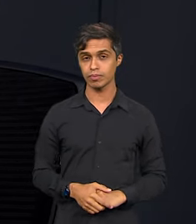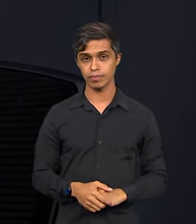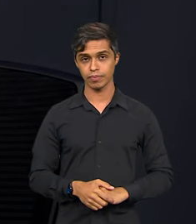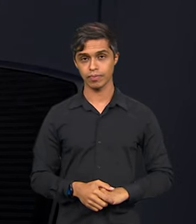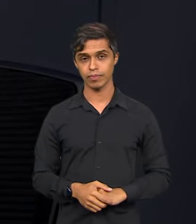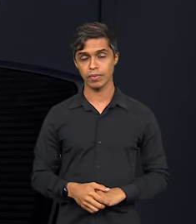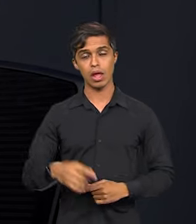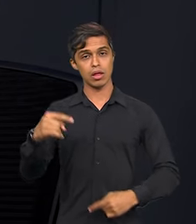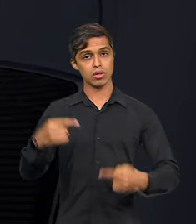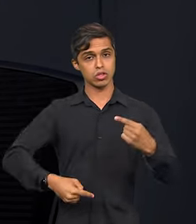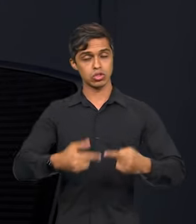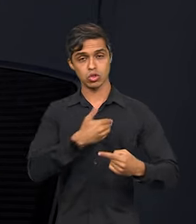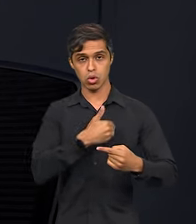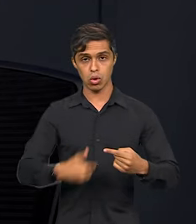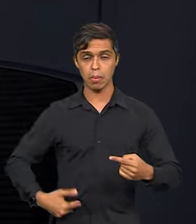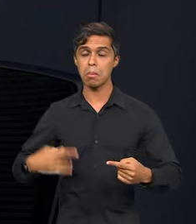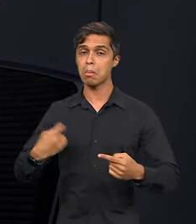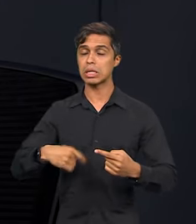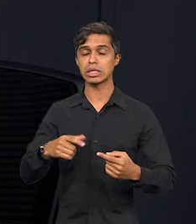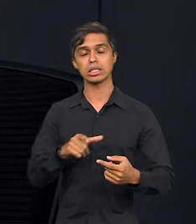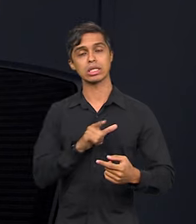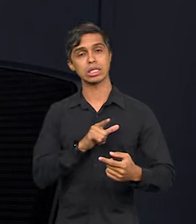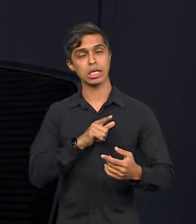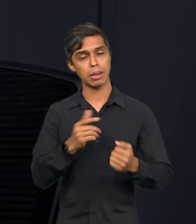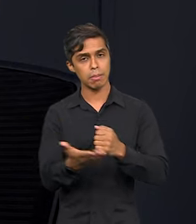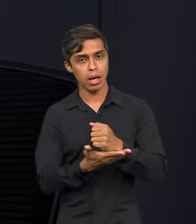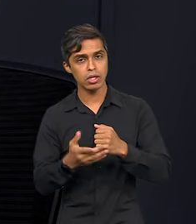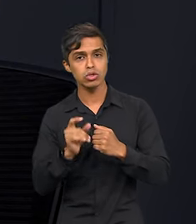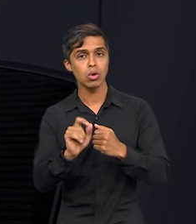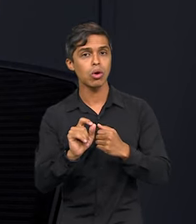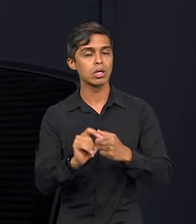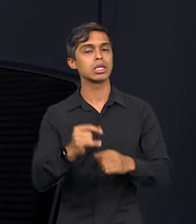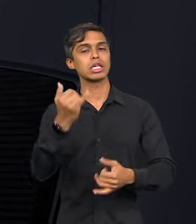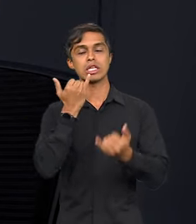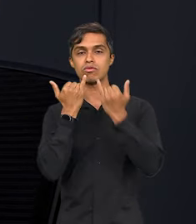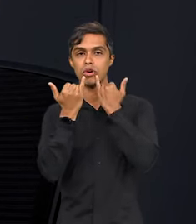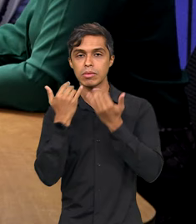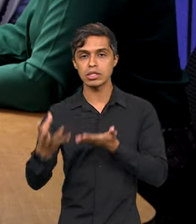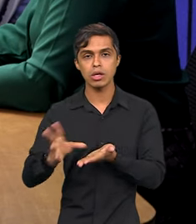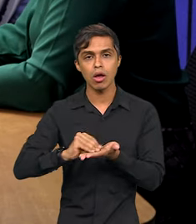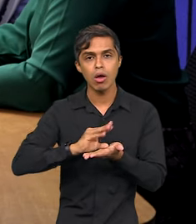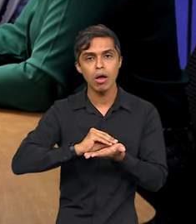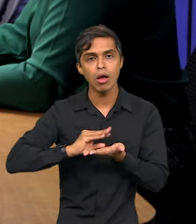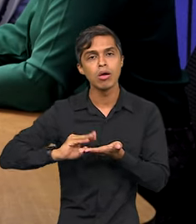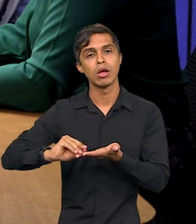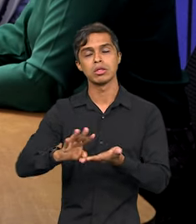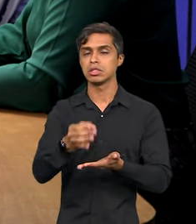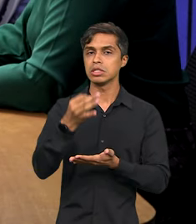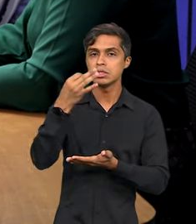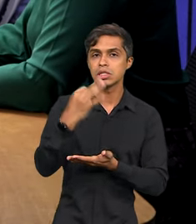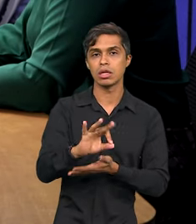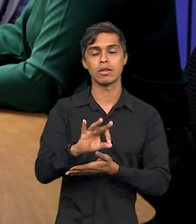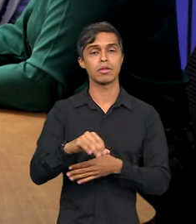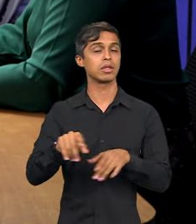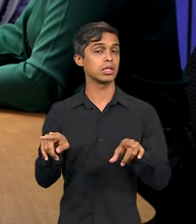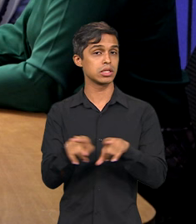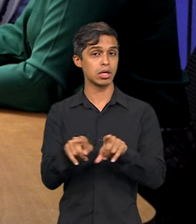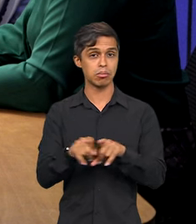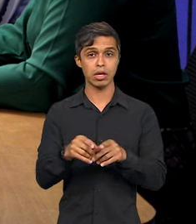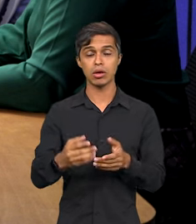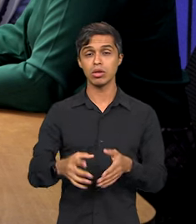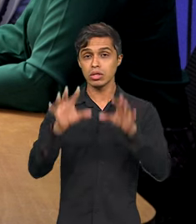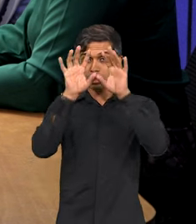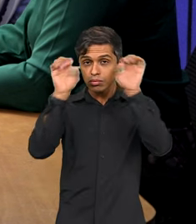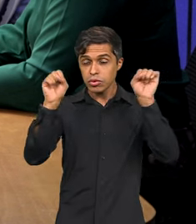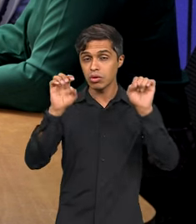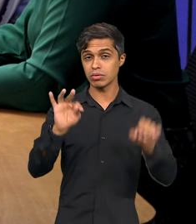o as políticas públicas elas precisam ser baseadas em em dados e informações bem estruturadas eh o Tribunal de